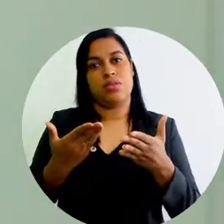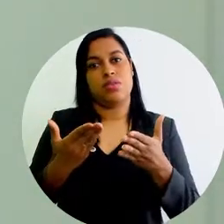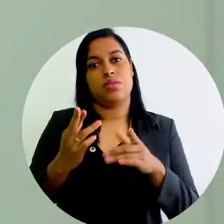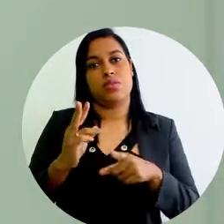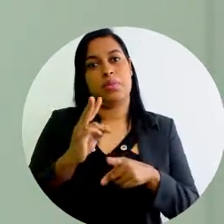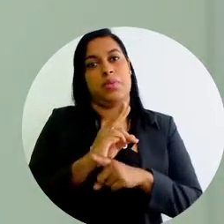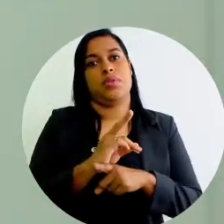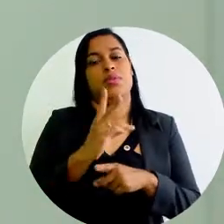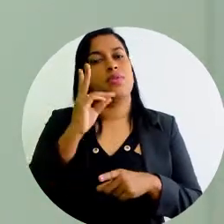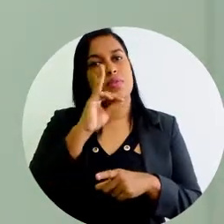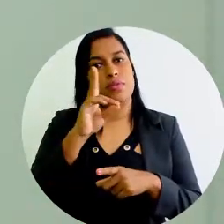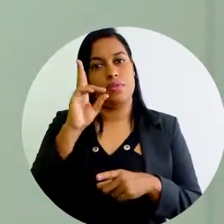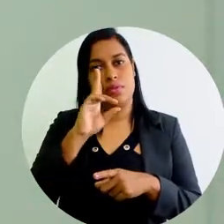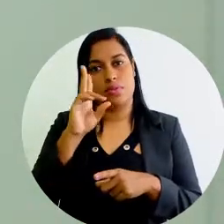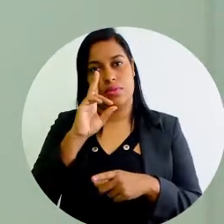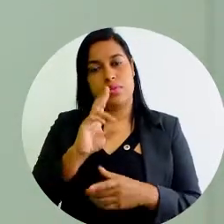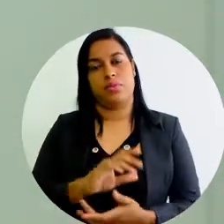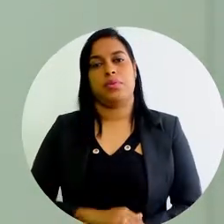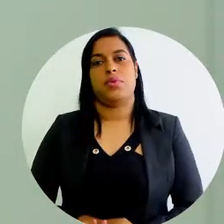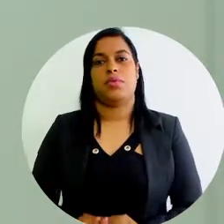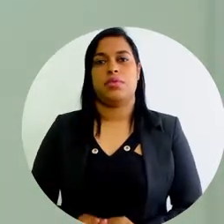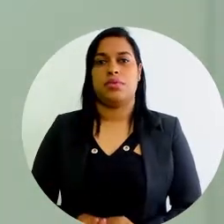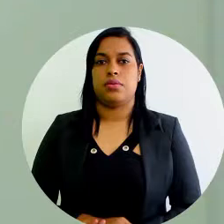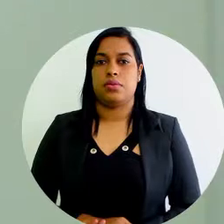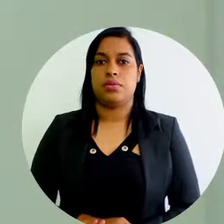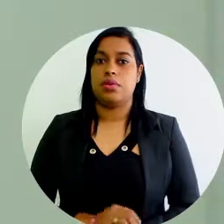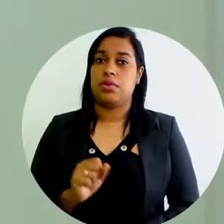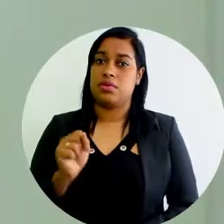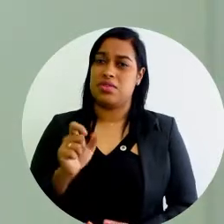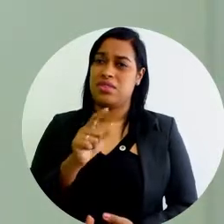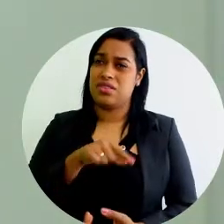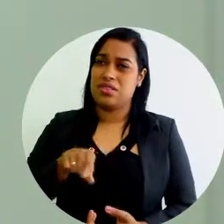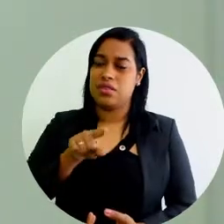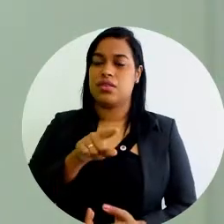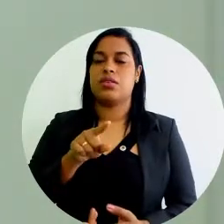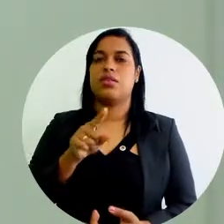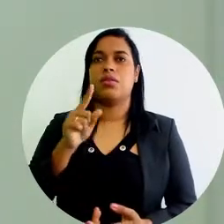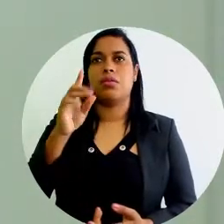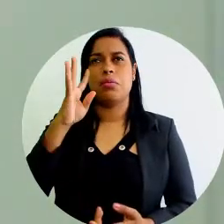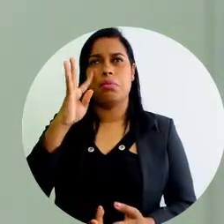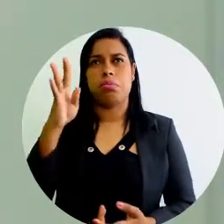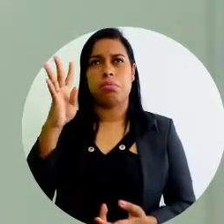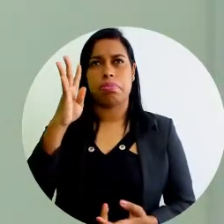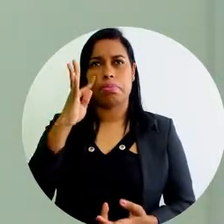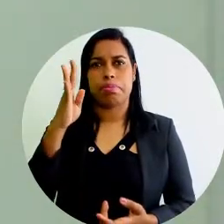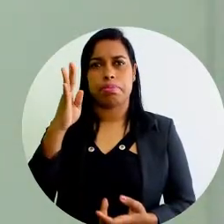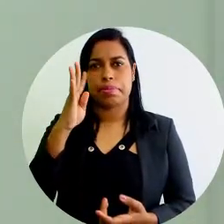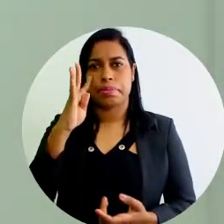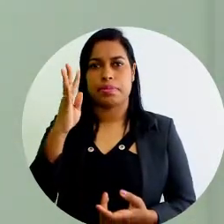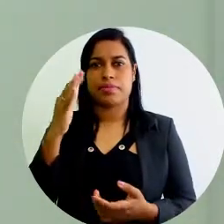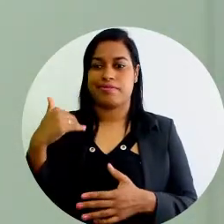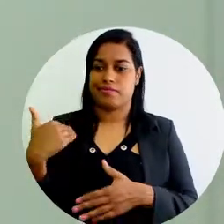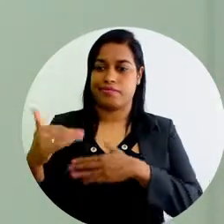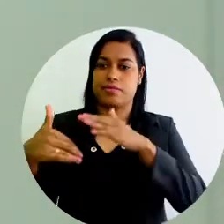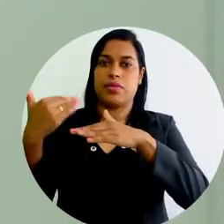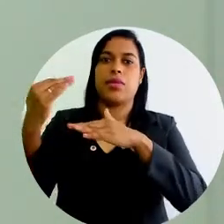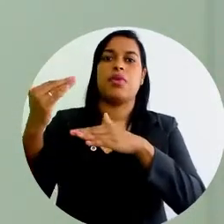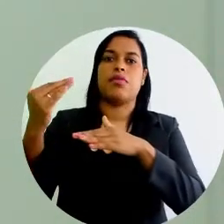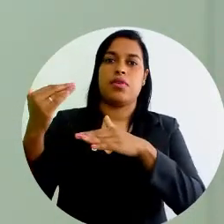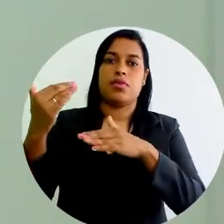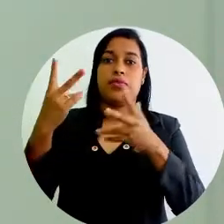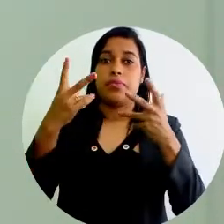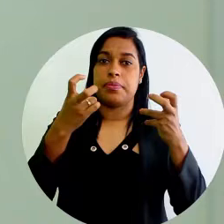são preservadas historicamente. Mas, se a gente ampliar o processo de